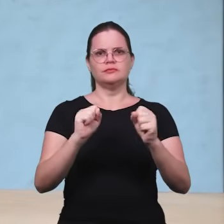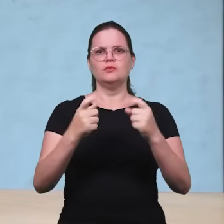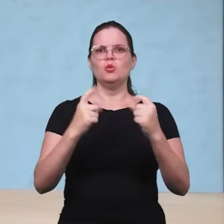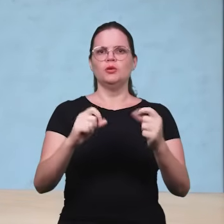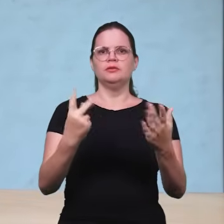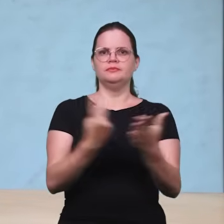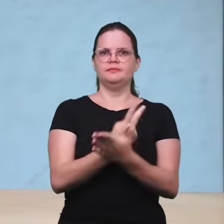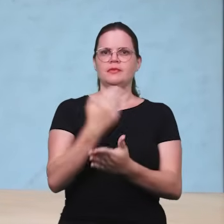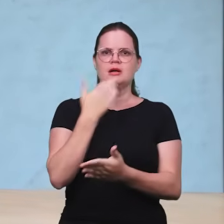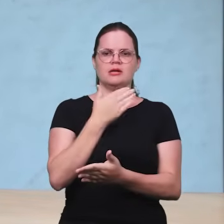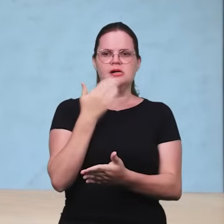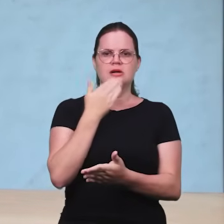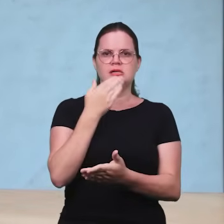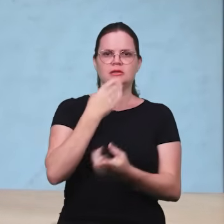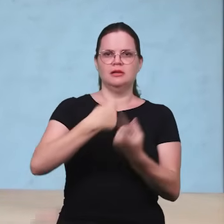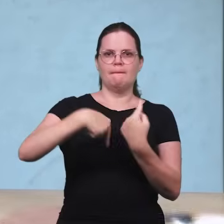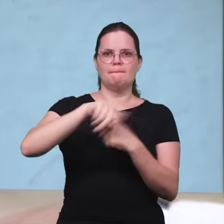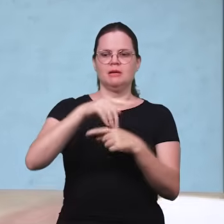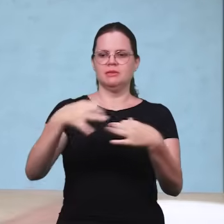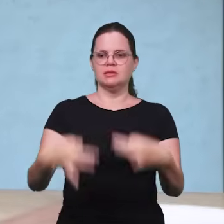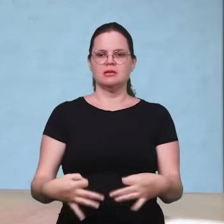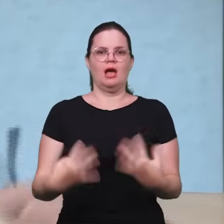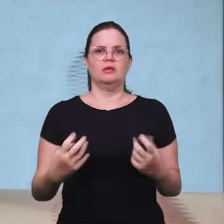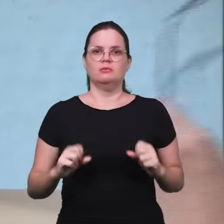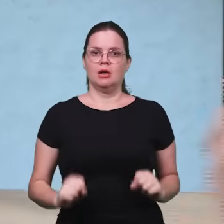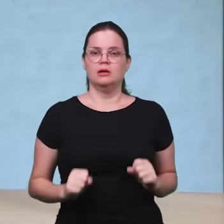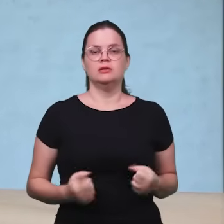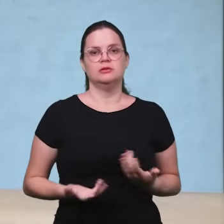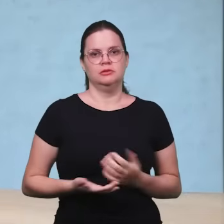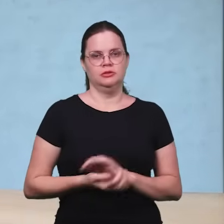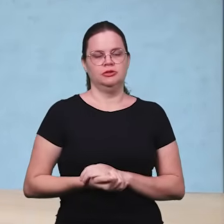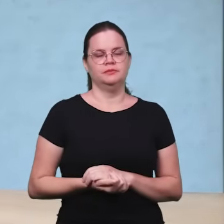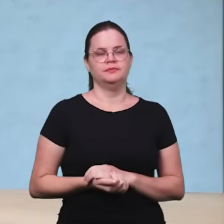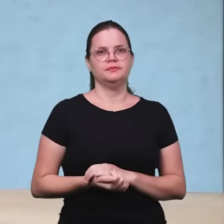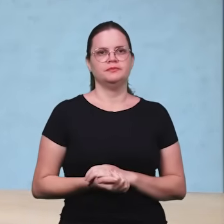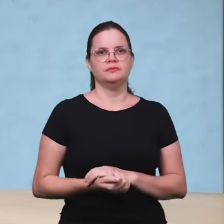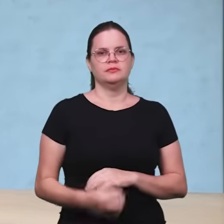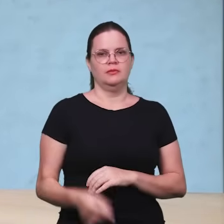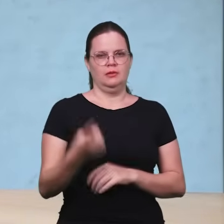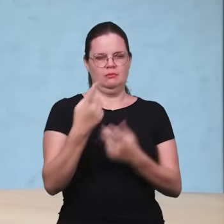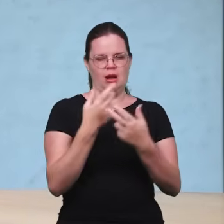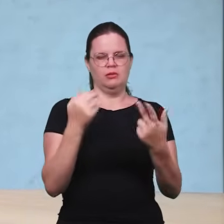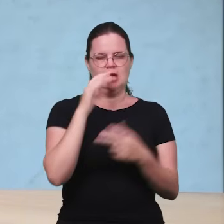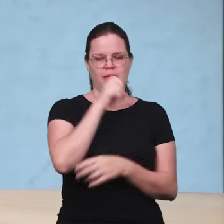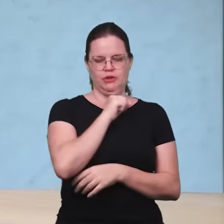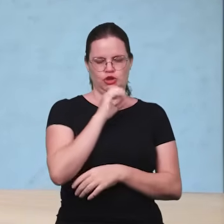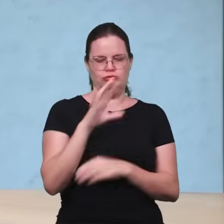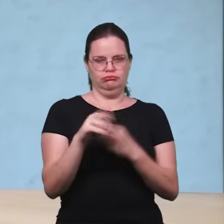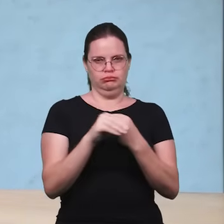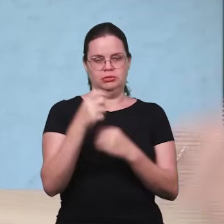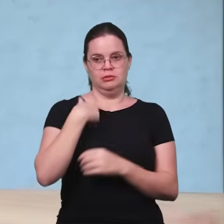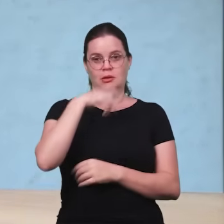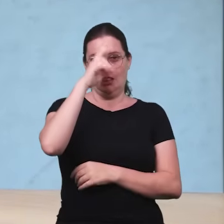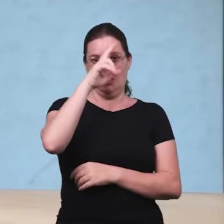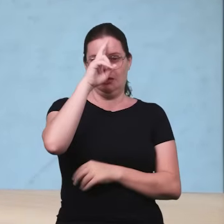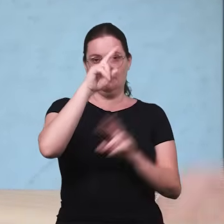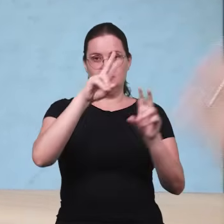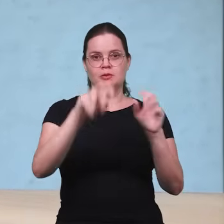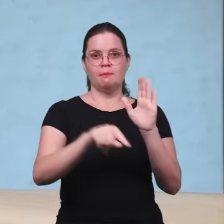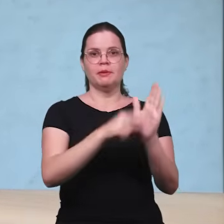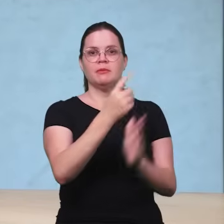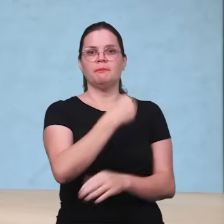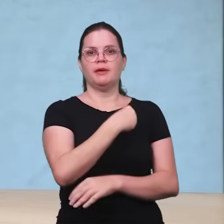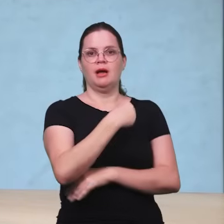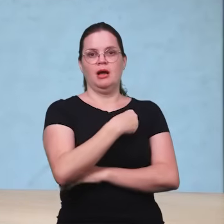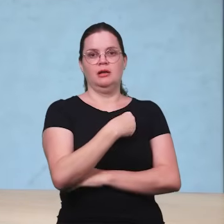está tortuoso, não é? Bom, E só um ponto aqui, pastor Marcelo, voltando, que eu lembrei do pecado original.